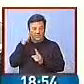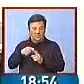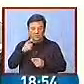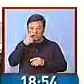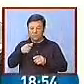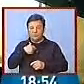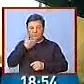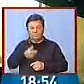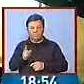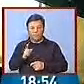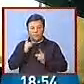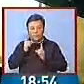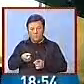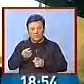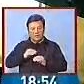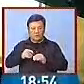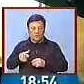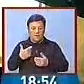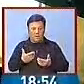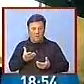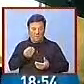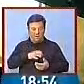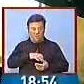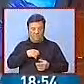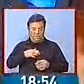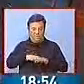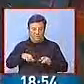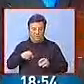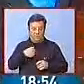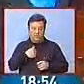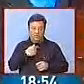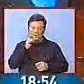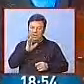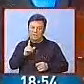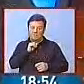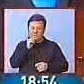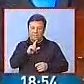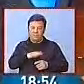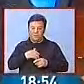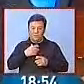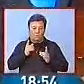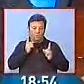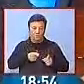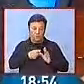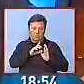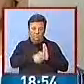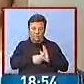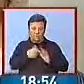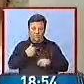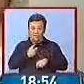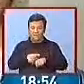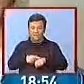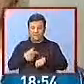jogadores inexperientes começarem a jogar. E agora já é mais confiante a jogar? Ainda não, porque desde que comecei o projeto não tive muito